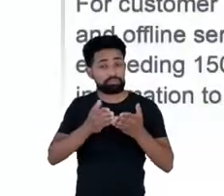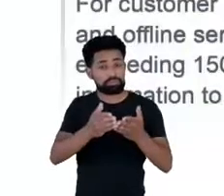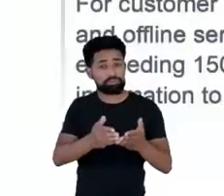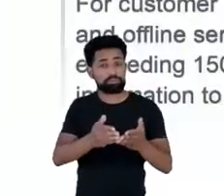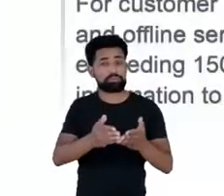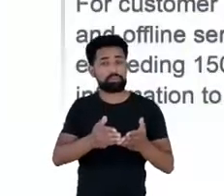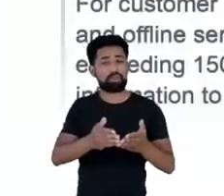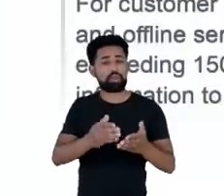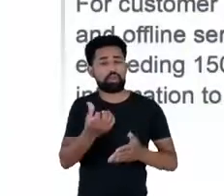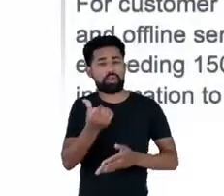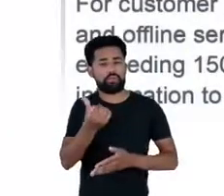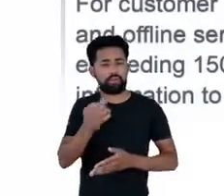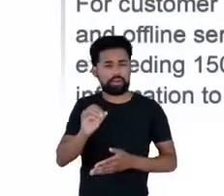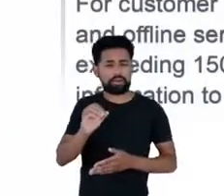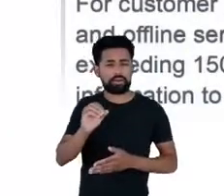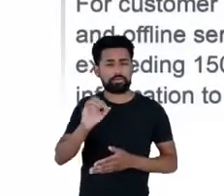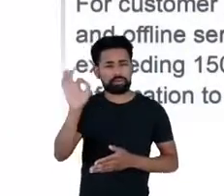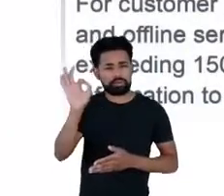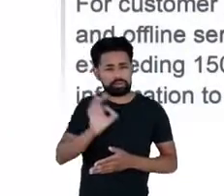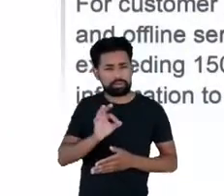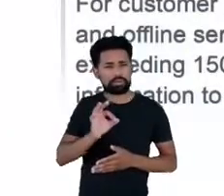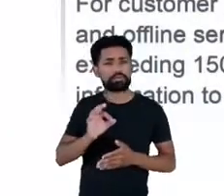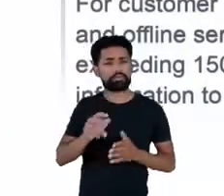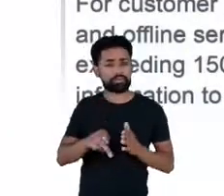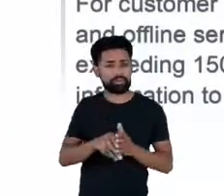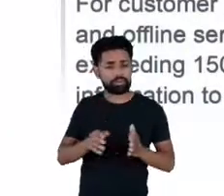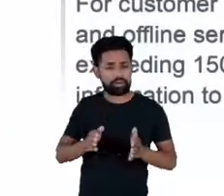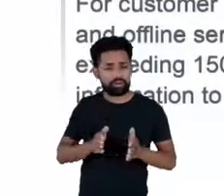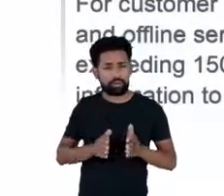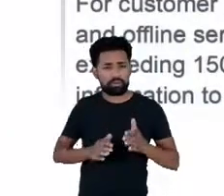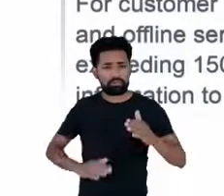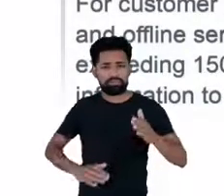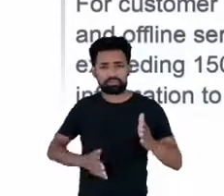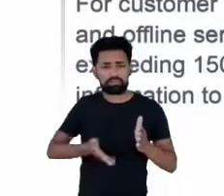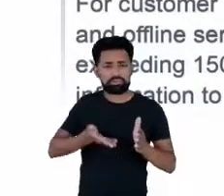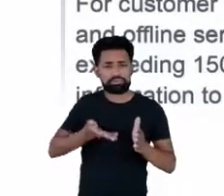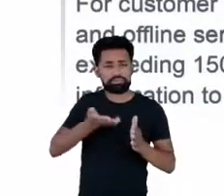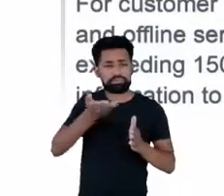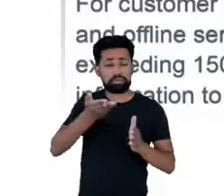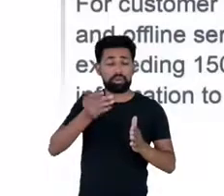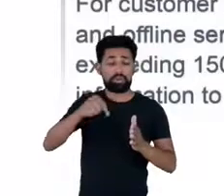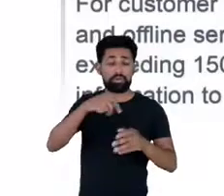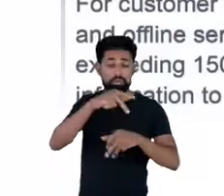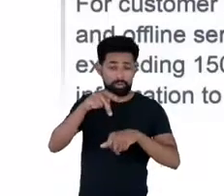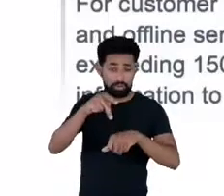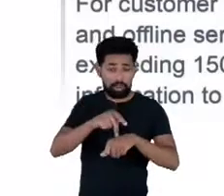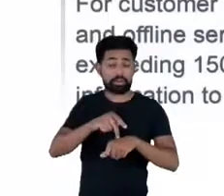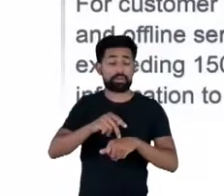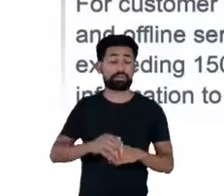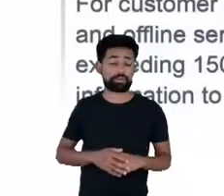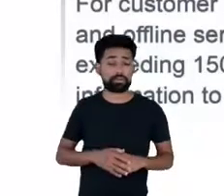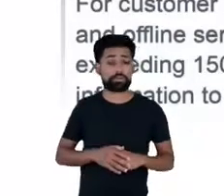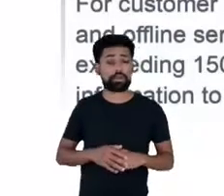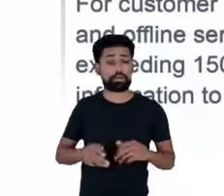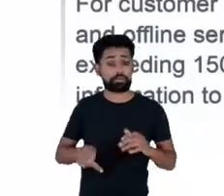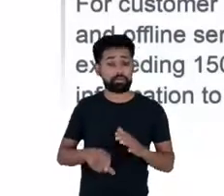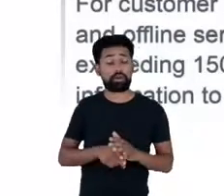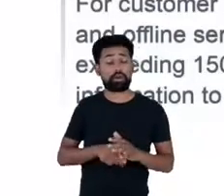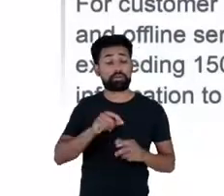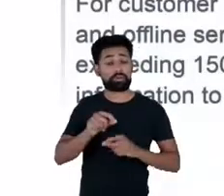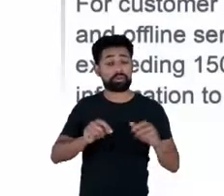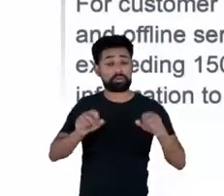90% das pilhas carregáveis no país. A digitalização do sistema elétrico para a